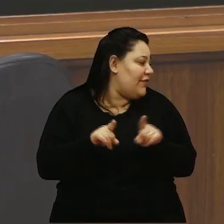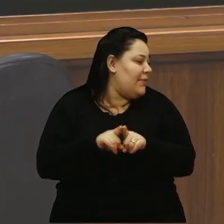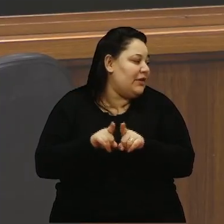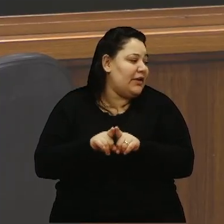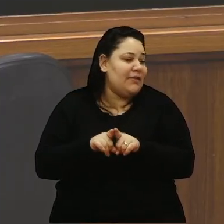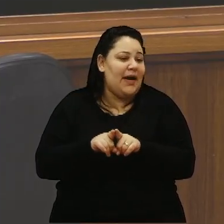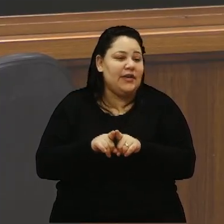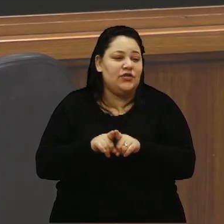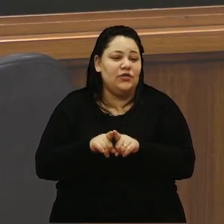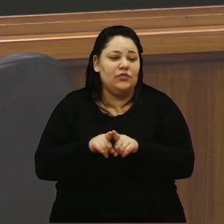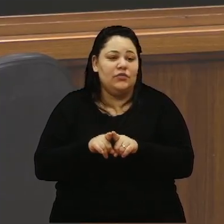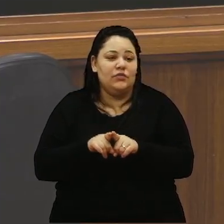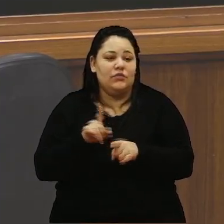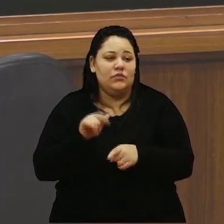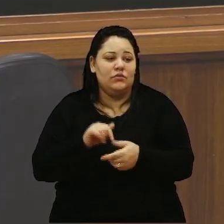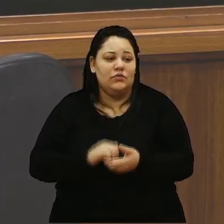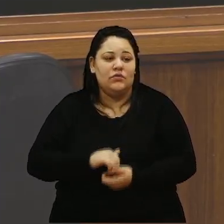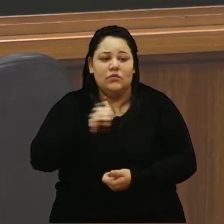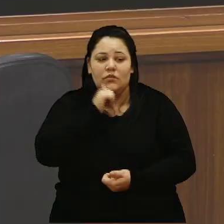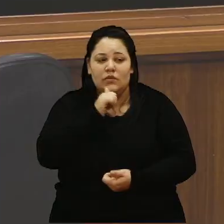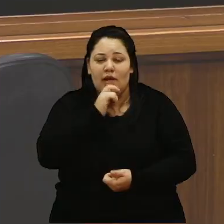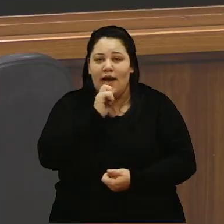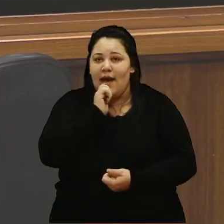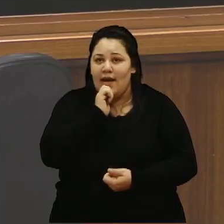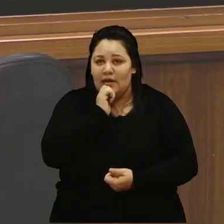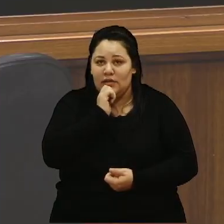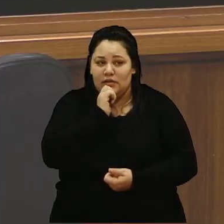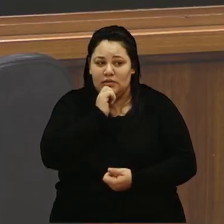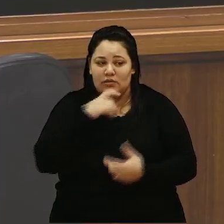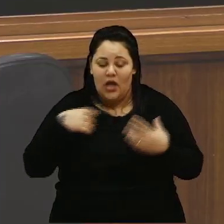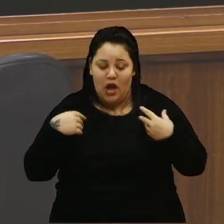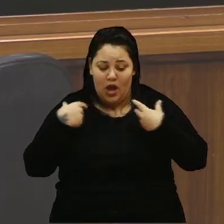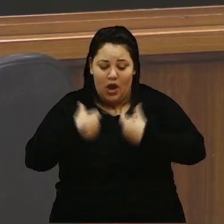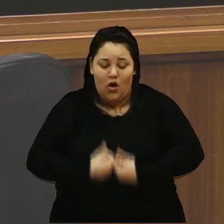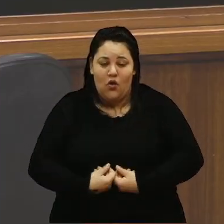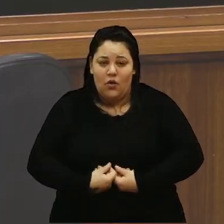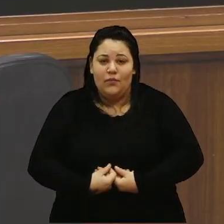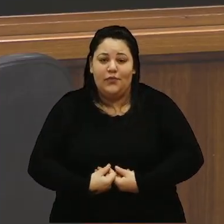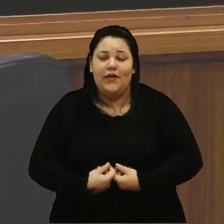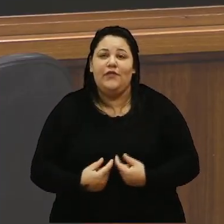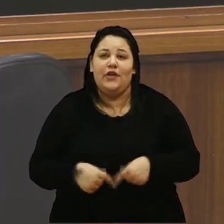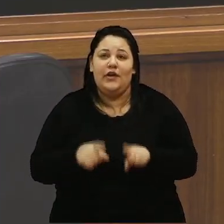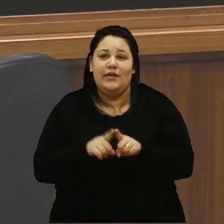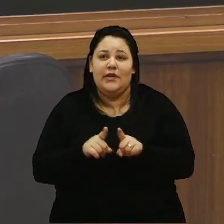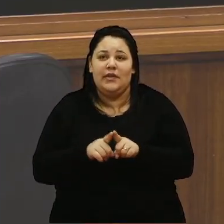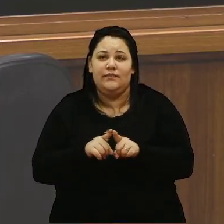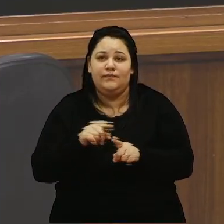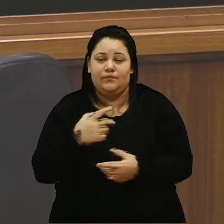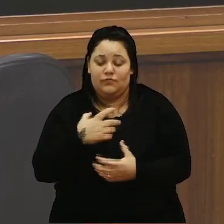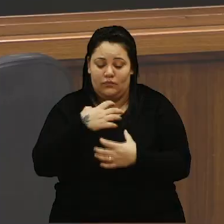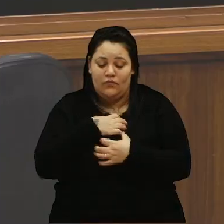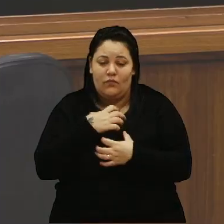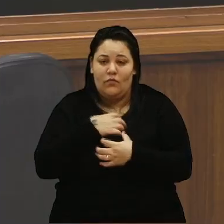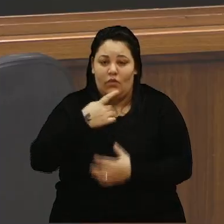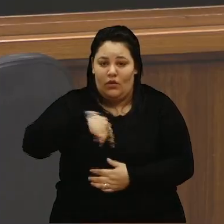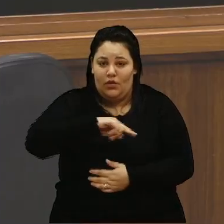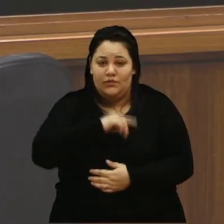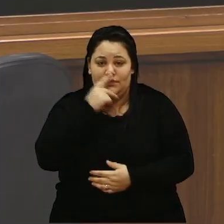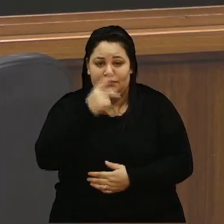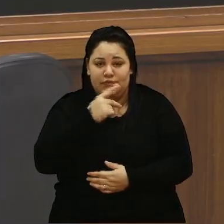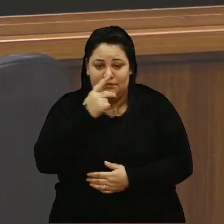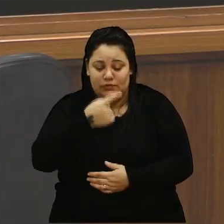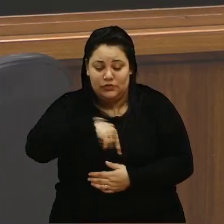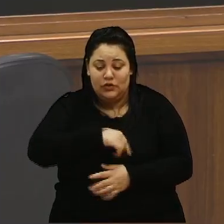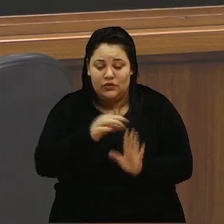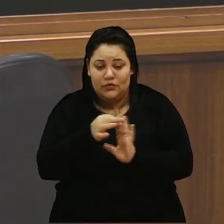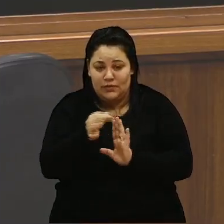nós mulheres que somos julgadas pelas roupas que usamos, pela forma que falamos, por como nos posicionamos. Então a gente não